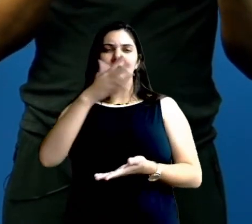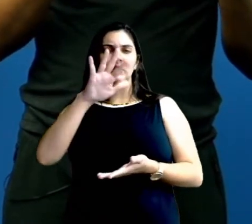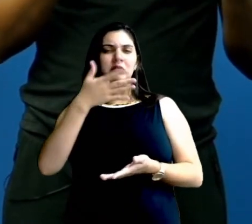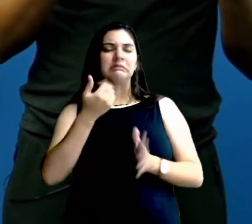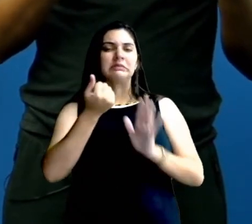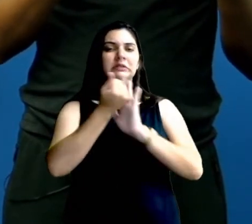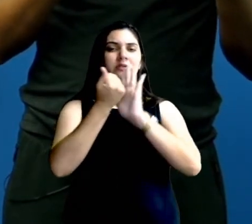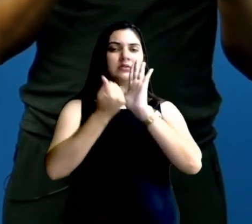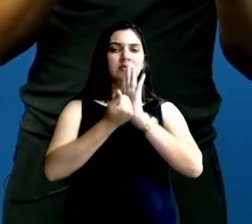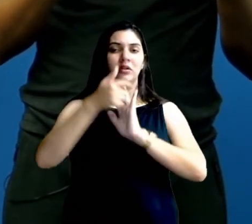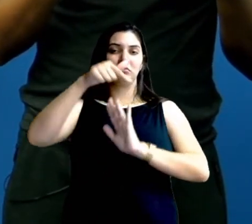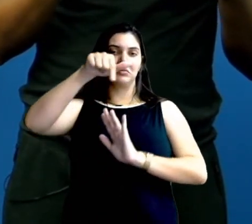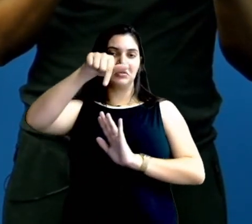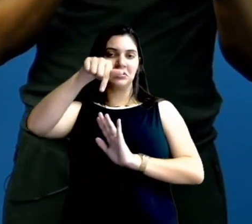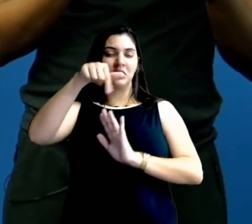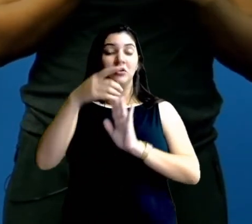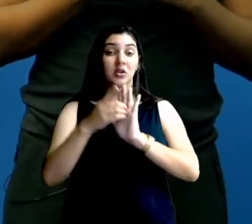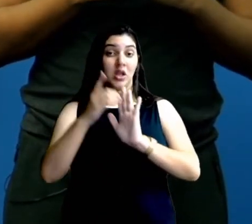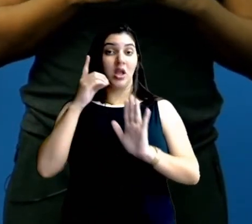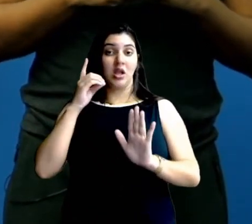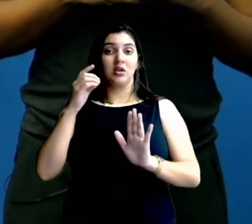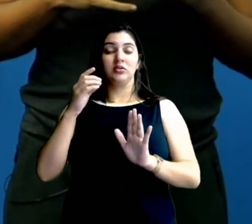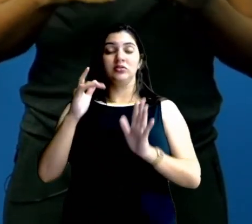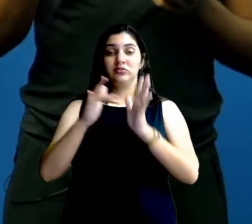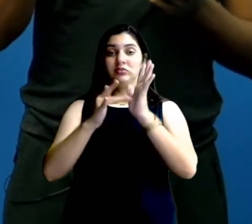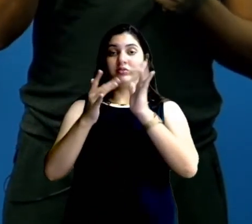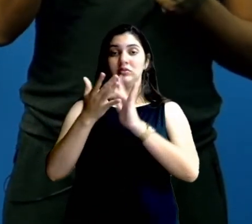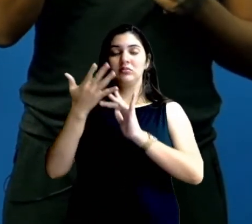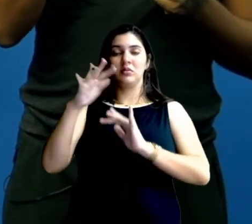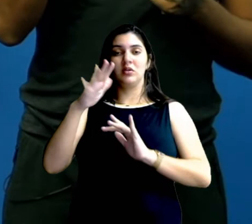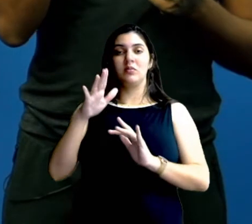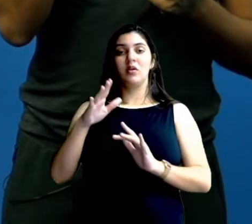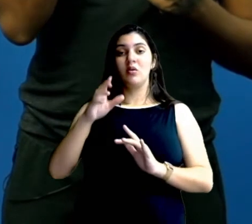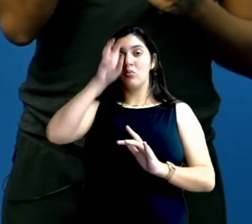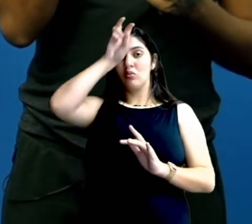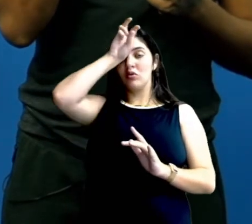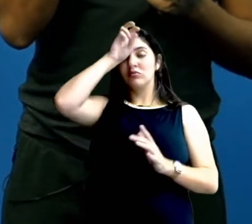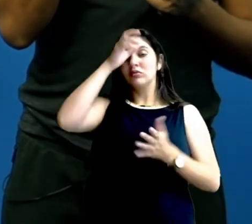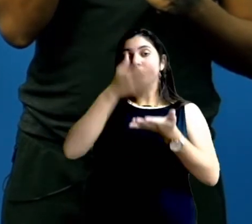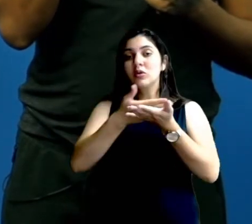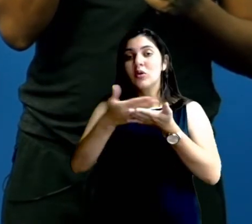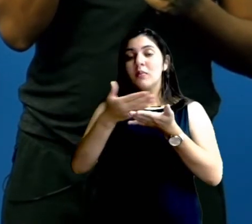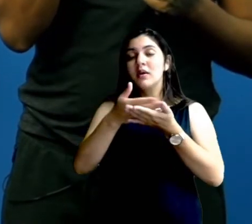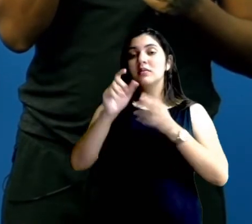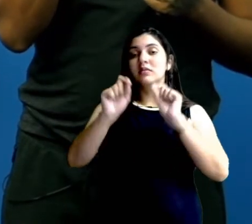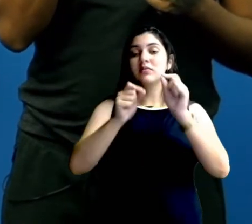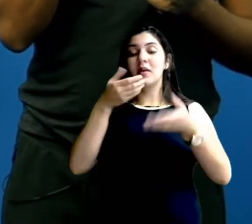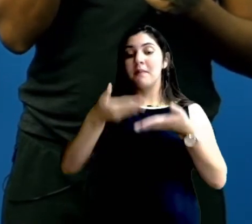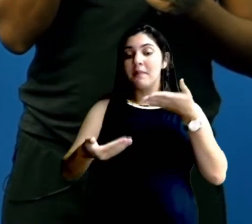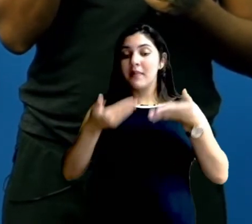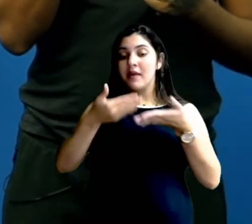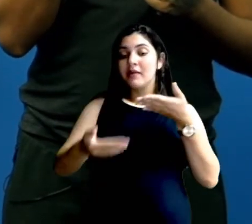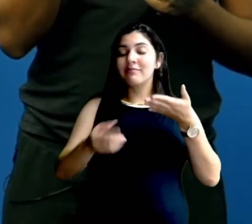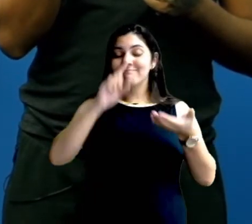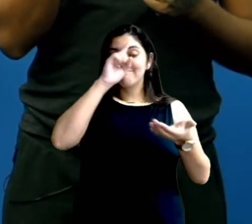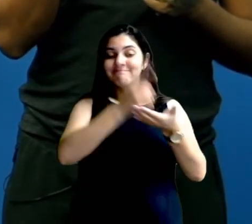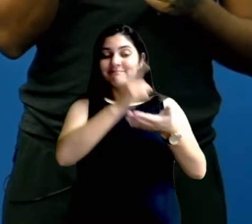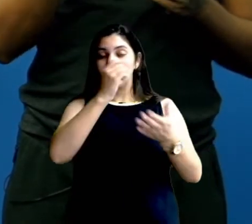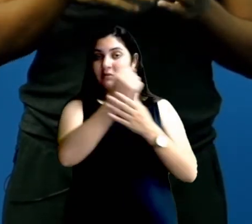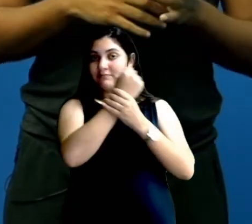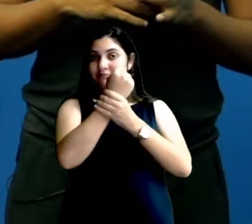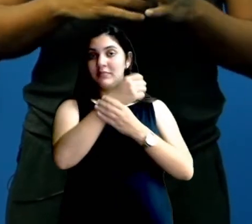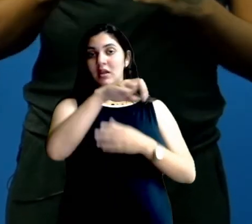século 7 antes de Cristo mais ou menos o Egito que começa a perder o domínio sobre